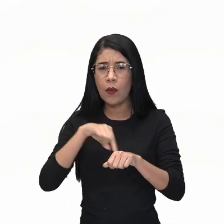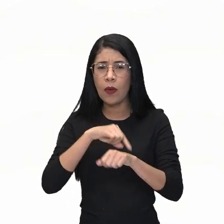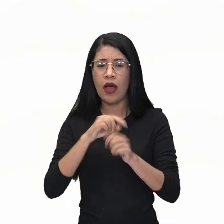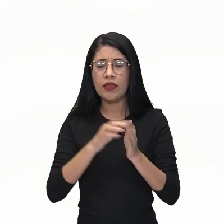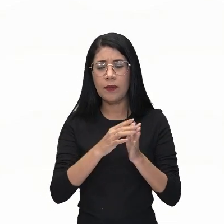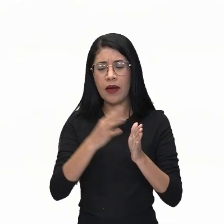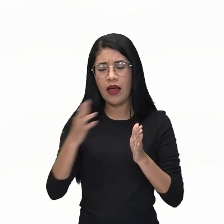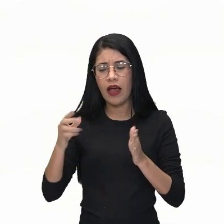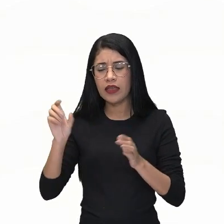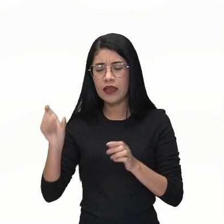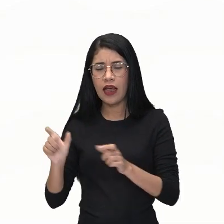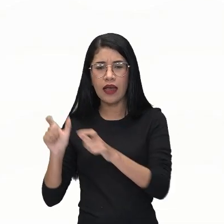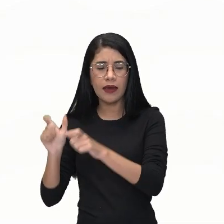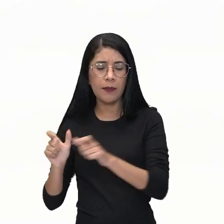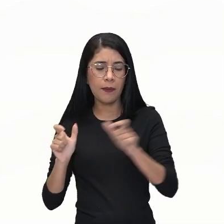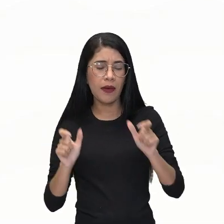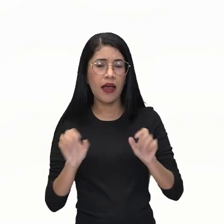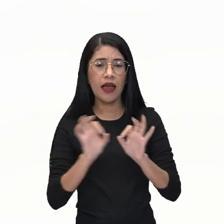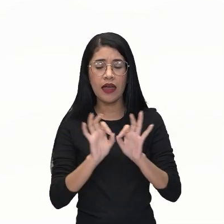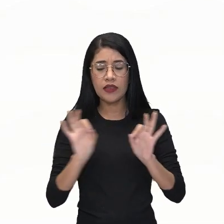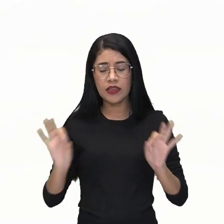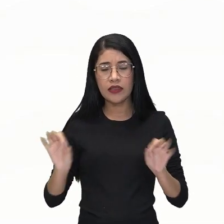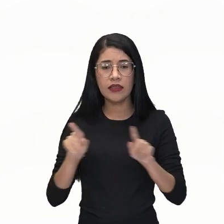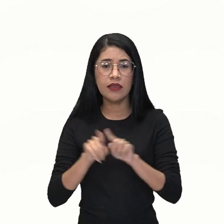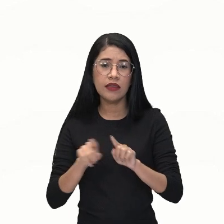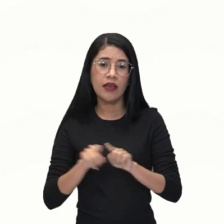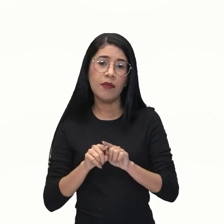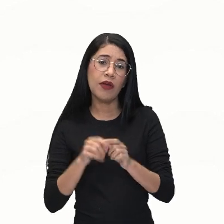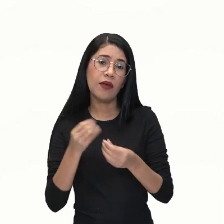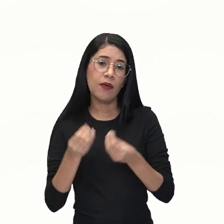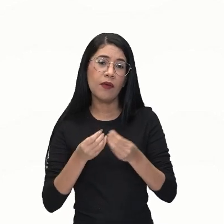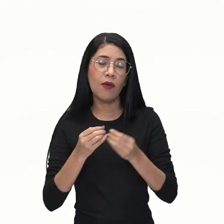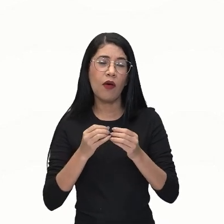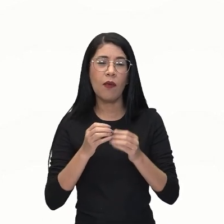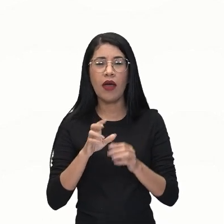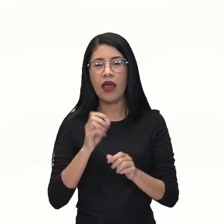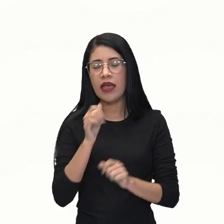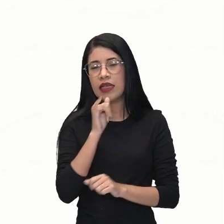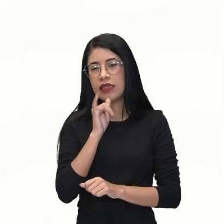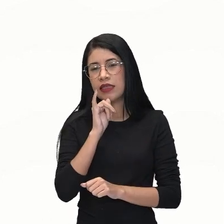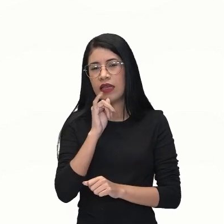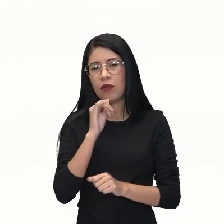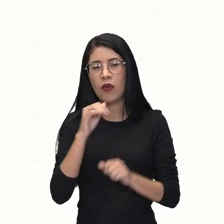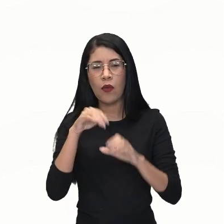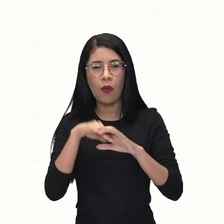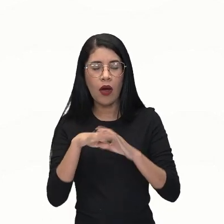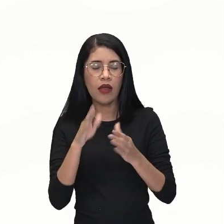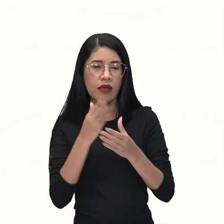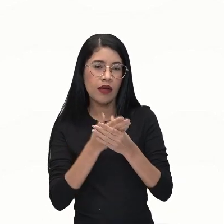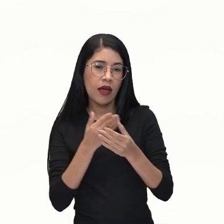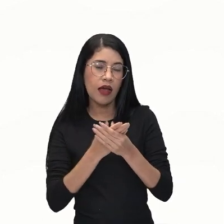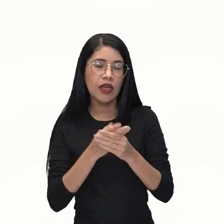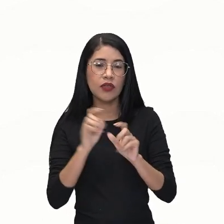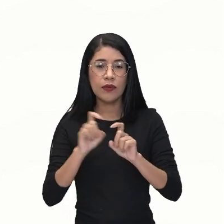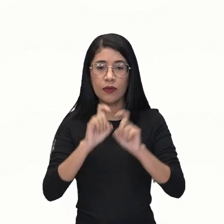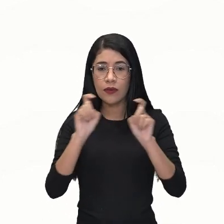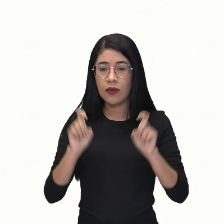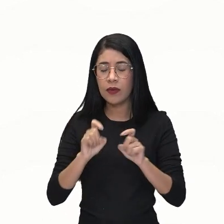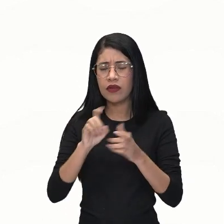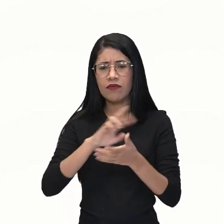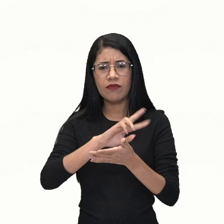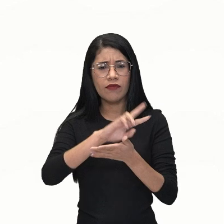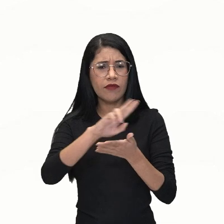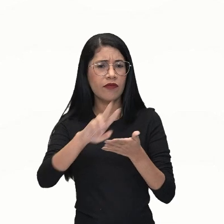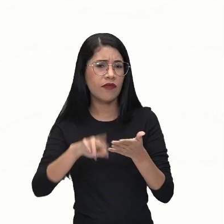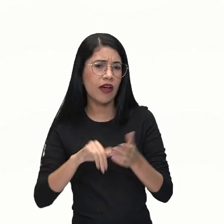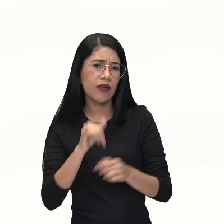a distância entre dois lugares, o tamanho de arquivos de computadores, etc. Ou seja, grandeza é tudo